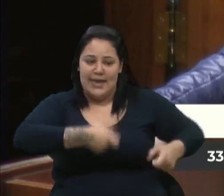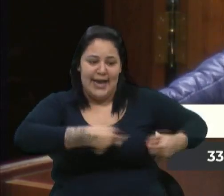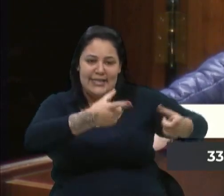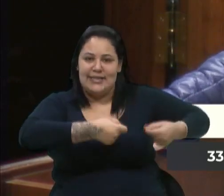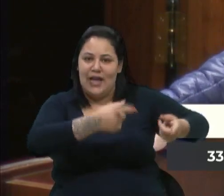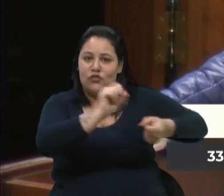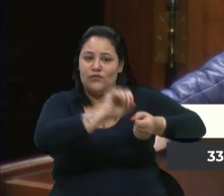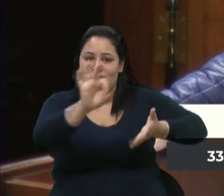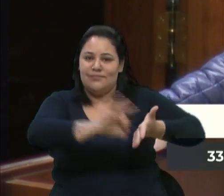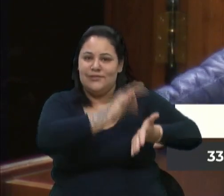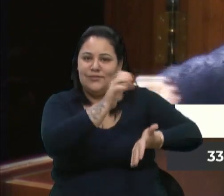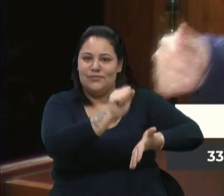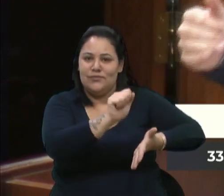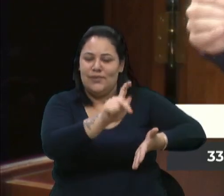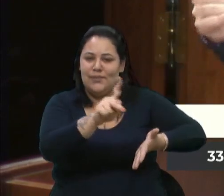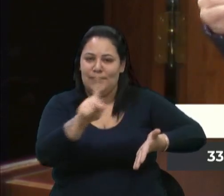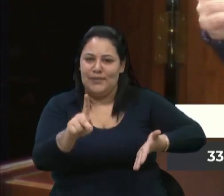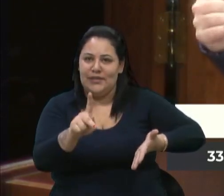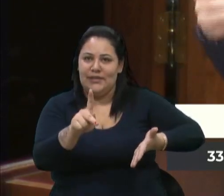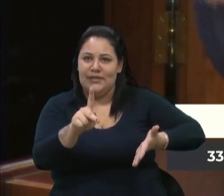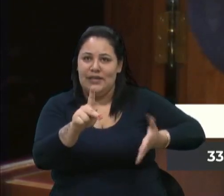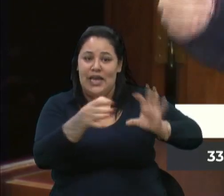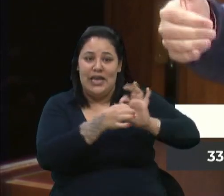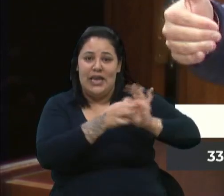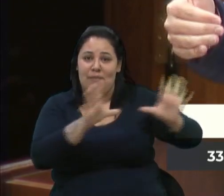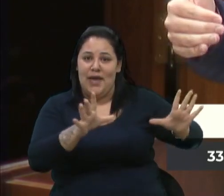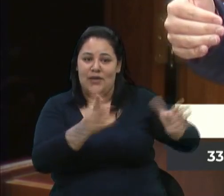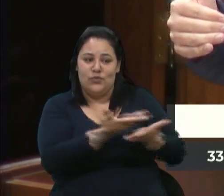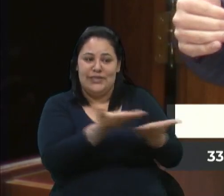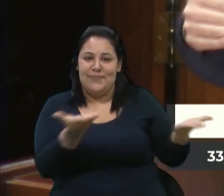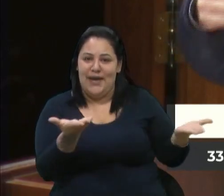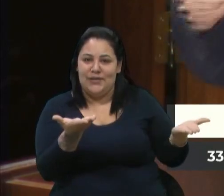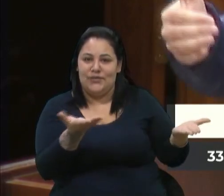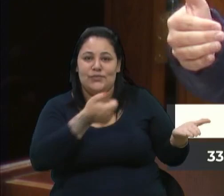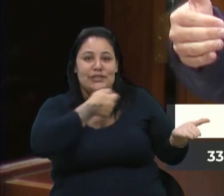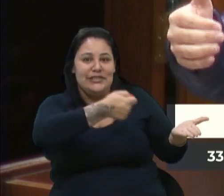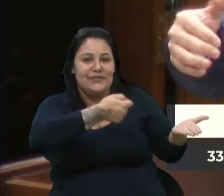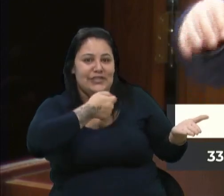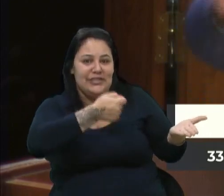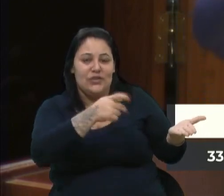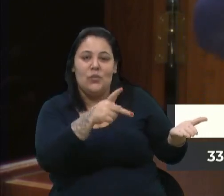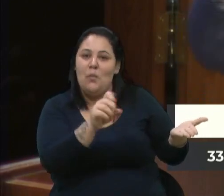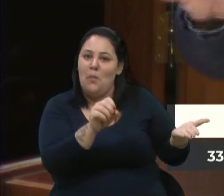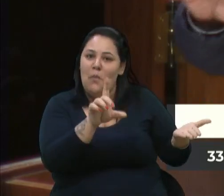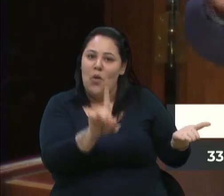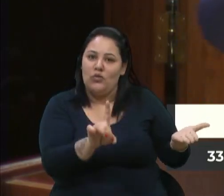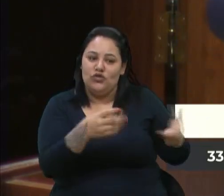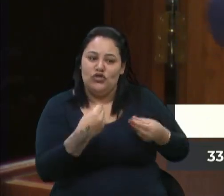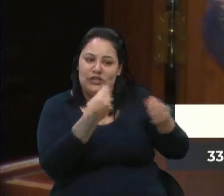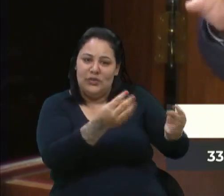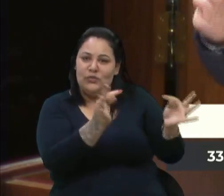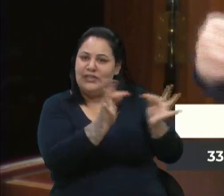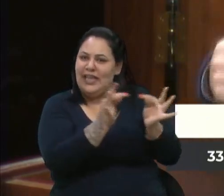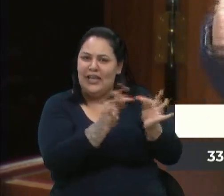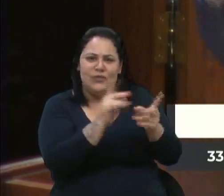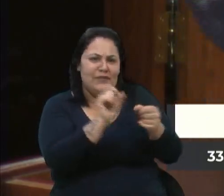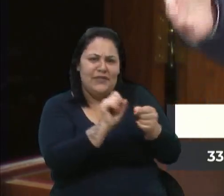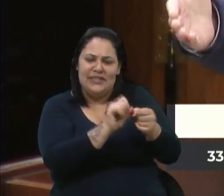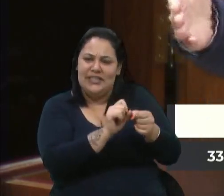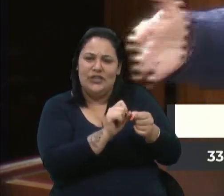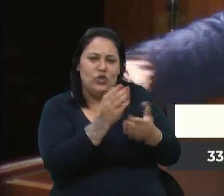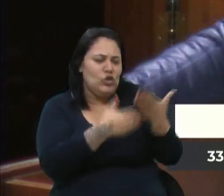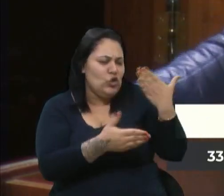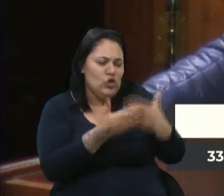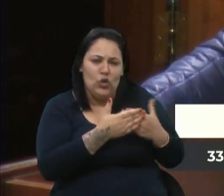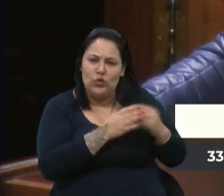aplicativo. Eles cedem 1h30, te dão o técnico para fazer todo o corte, para fazer toda a preparação e te entregam o